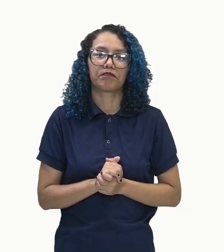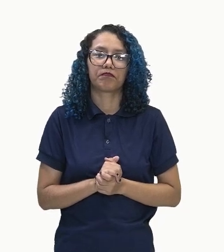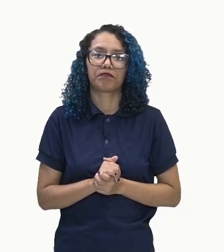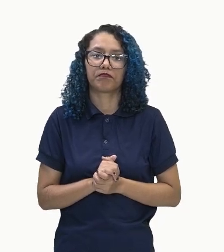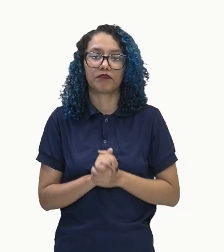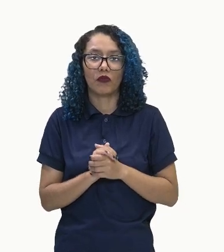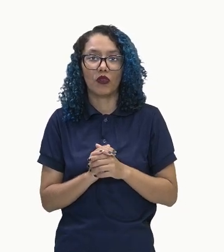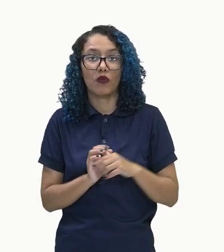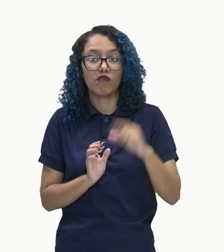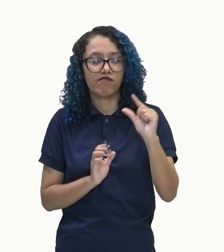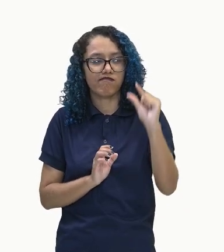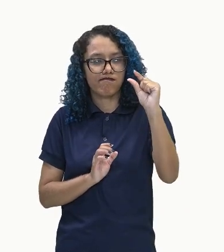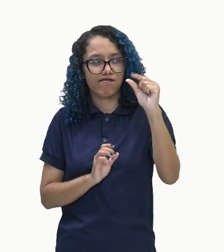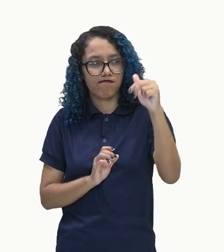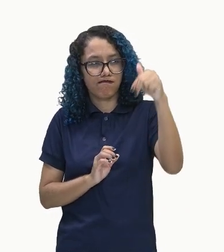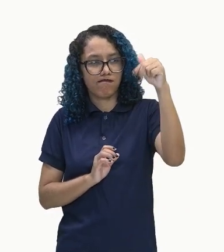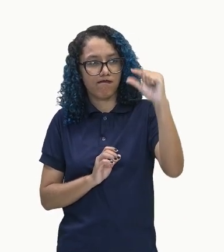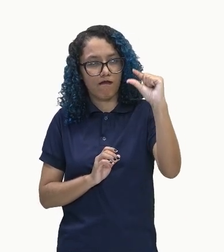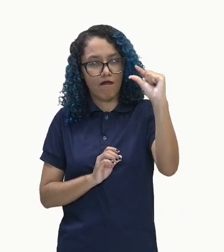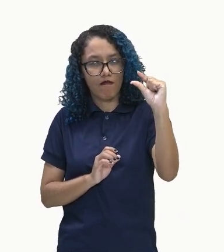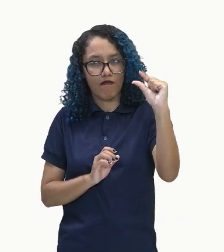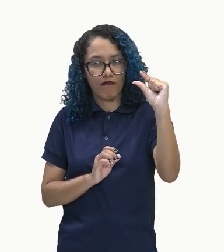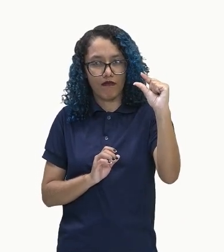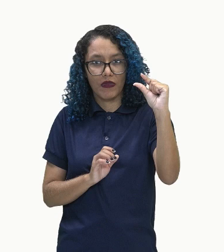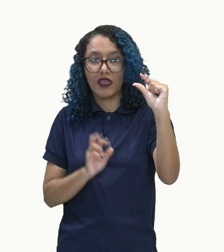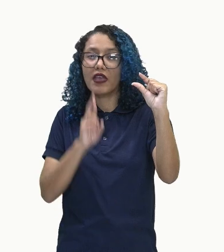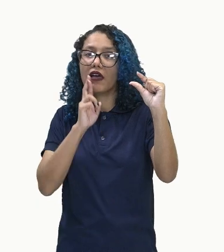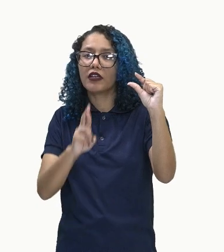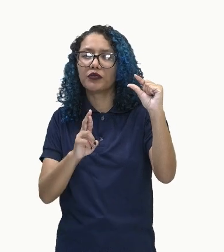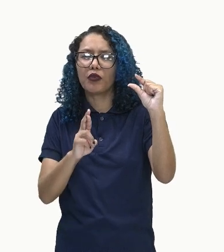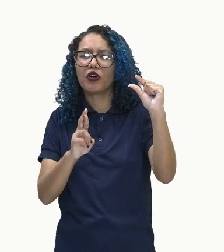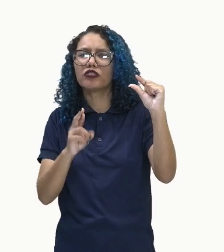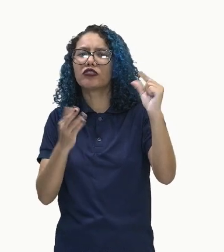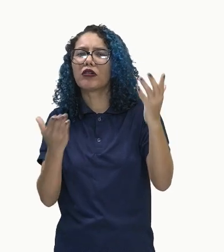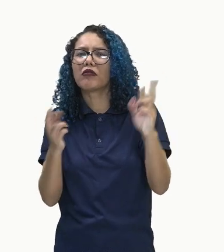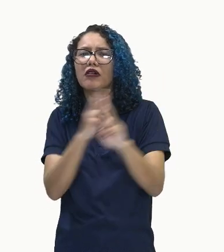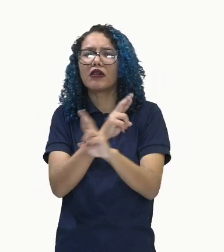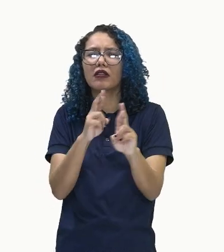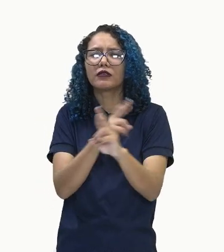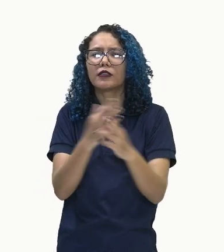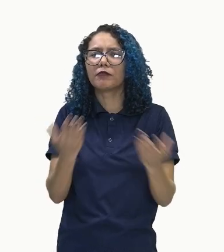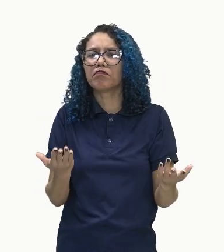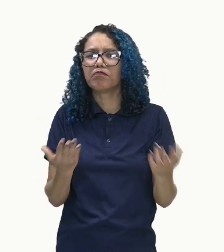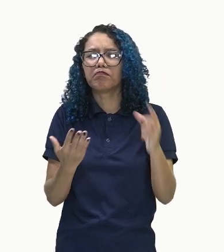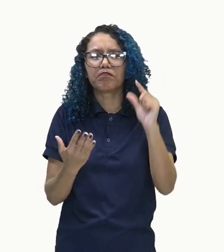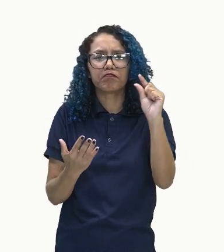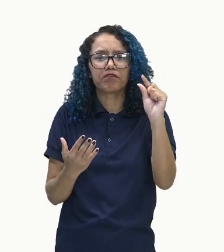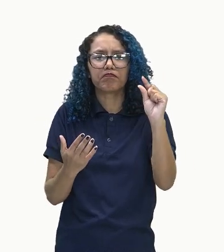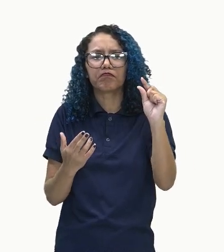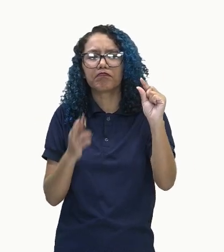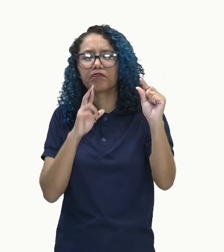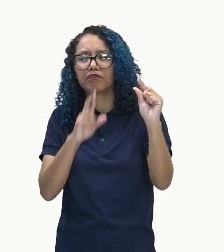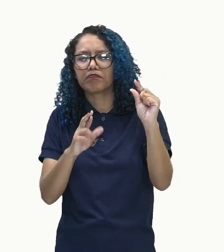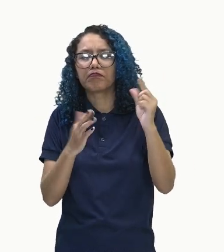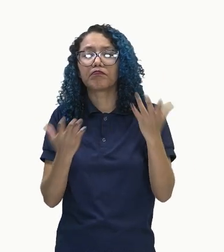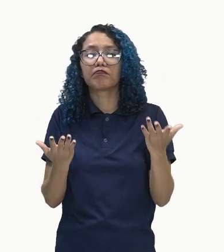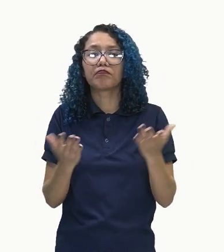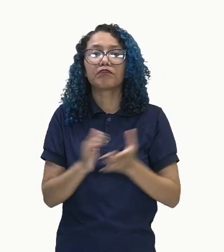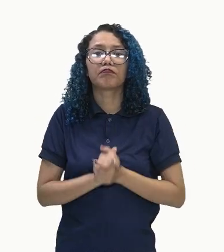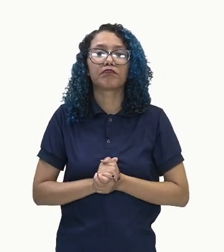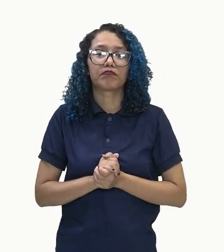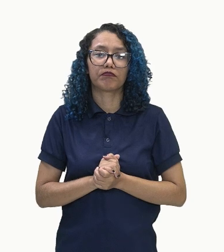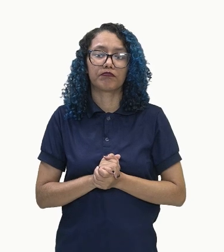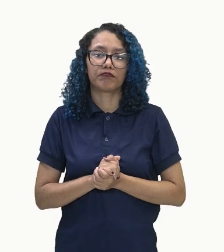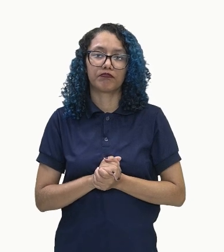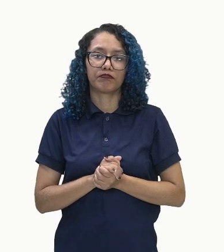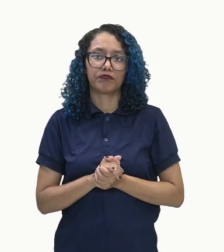expoente e o valor correspondente da sua resposta, né, do valor da potenciação? Olha só, você vai trocar a cor aqui para a